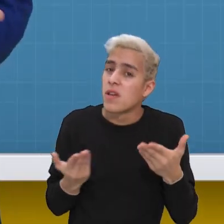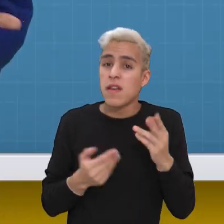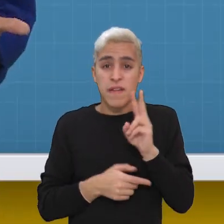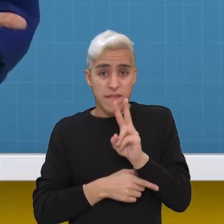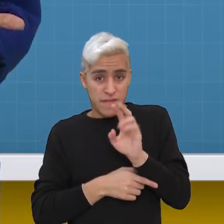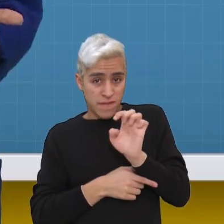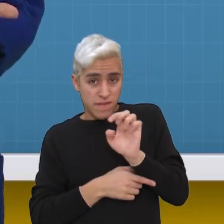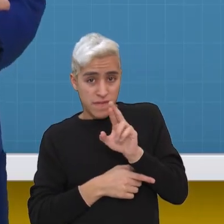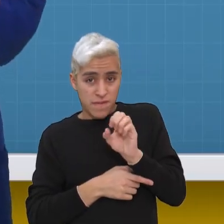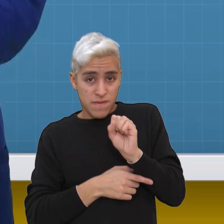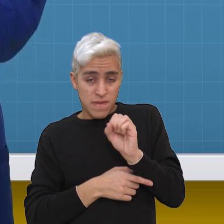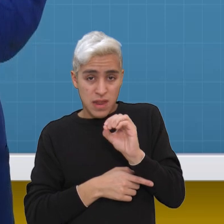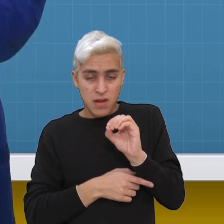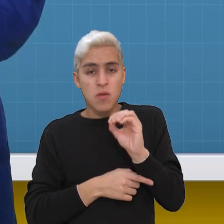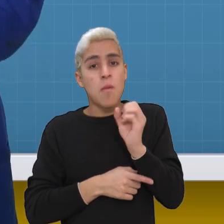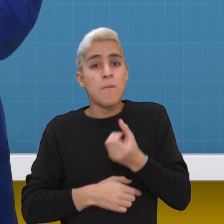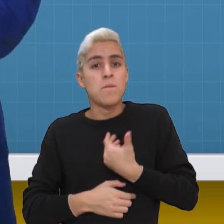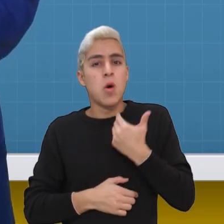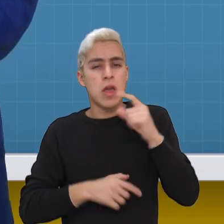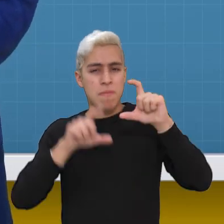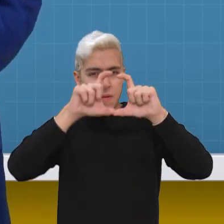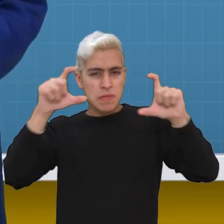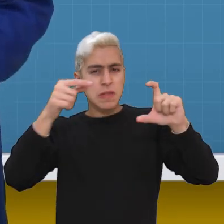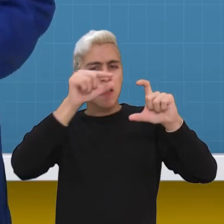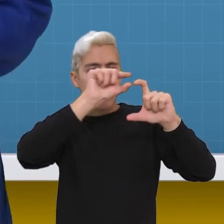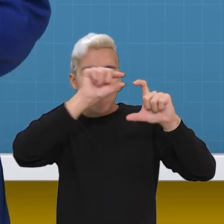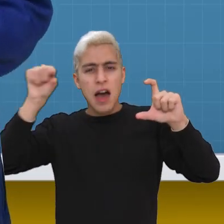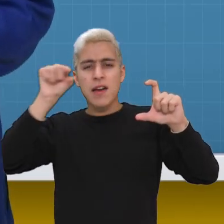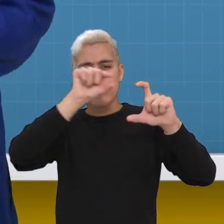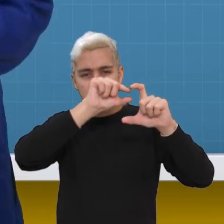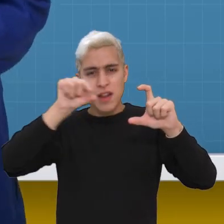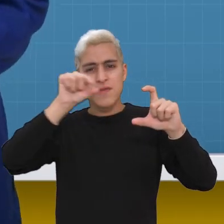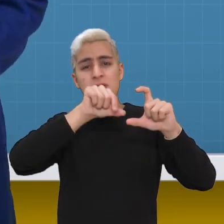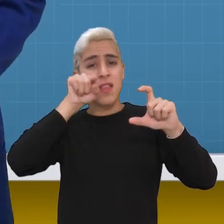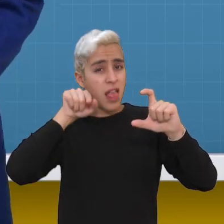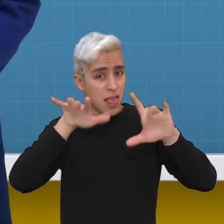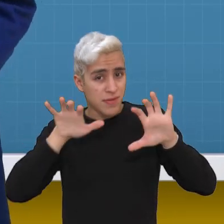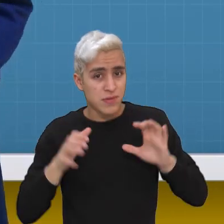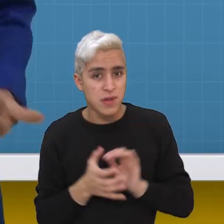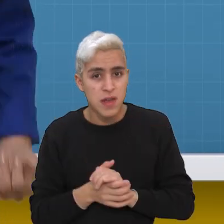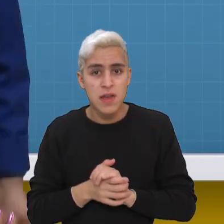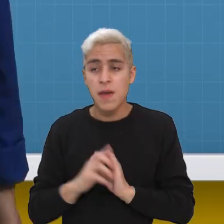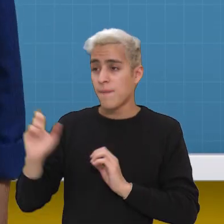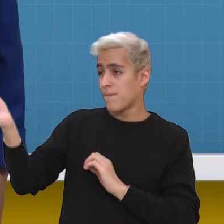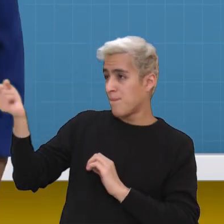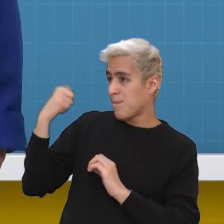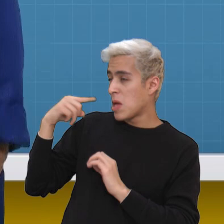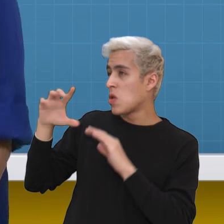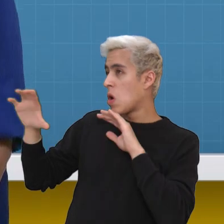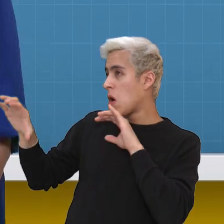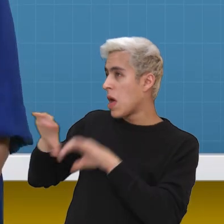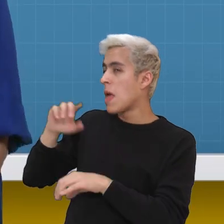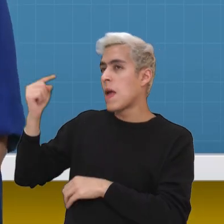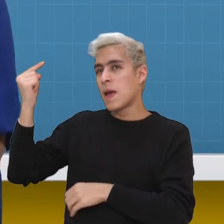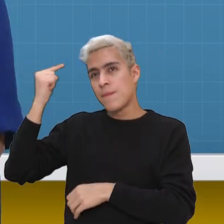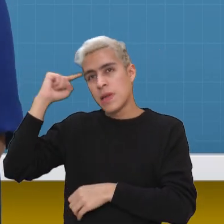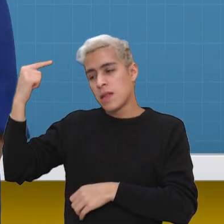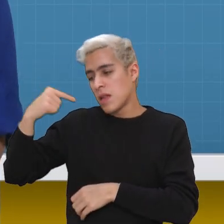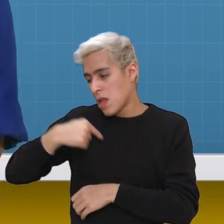Verso é cada linha de um poema. Olha só, você me mandou cantar